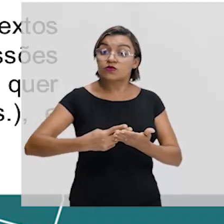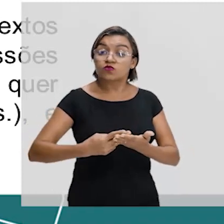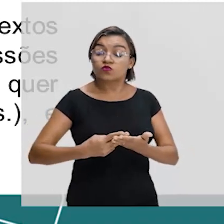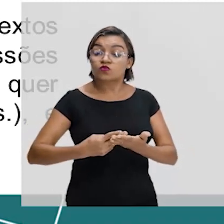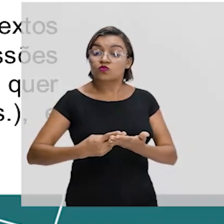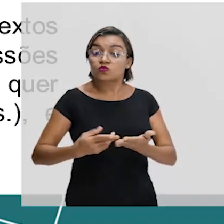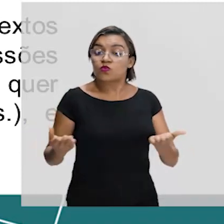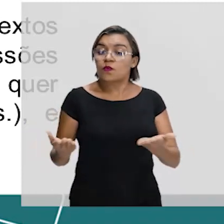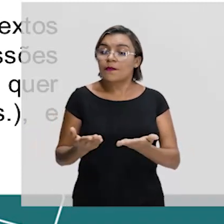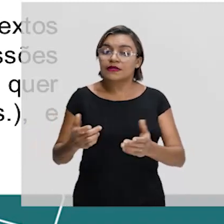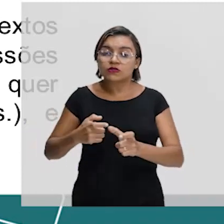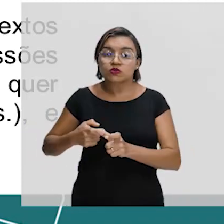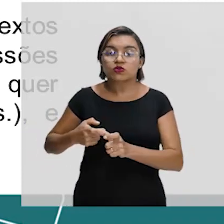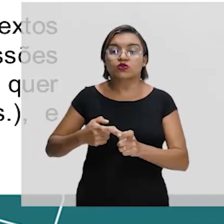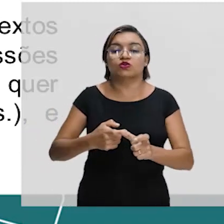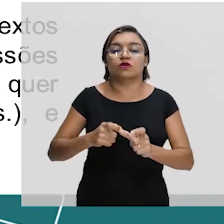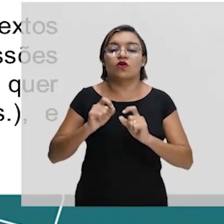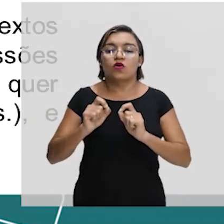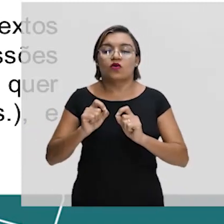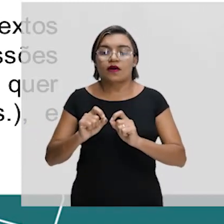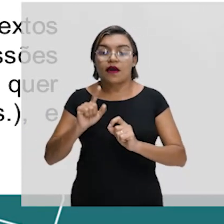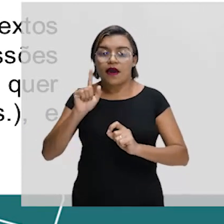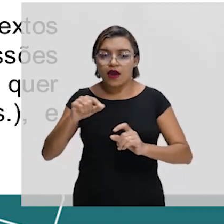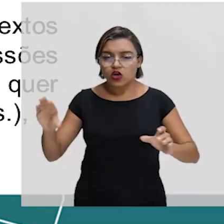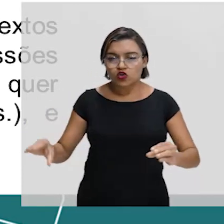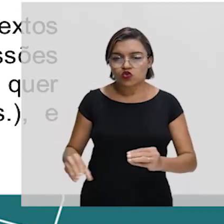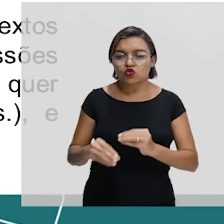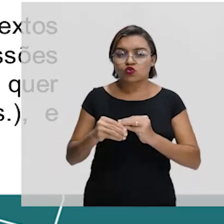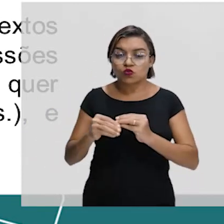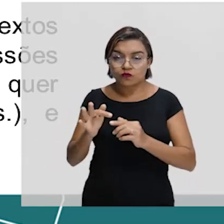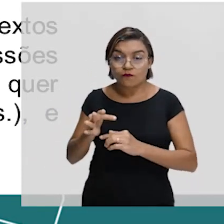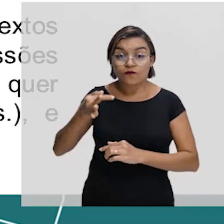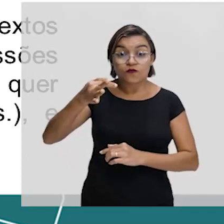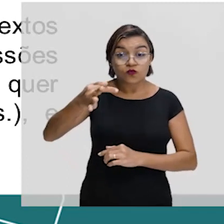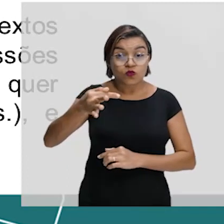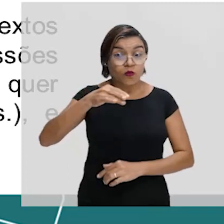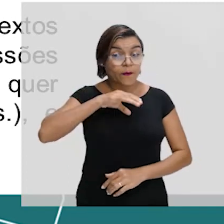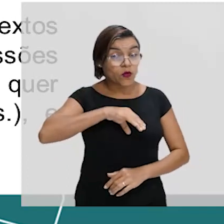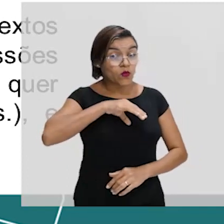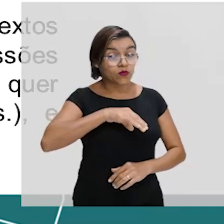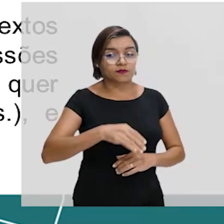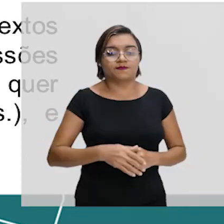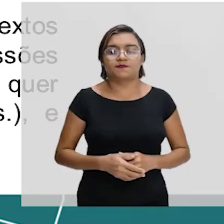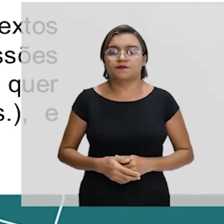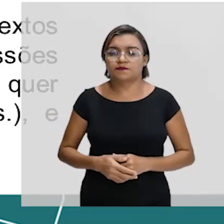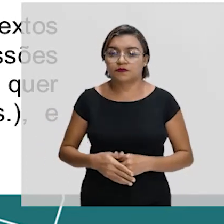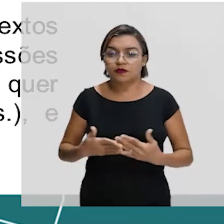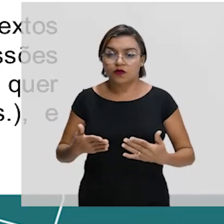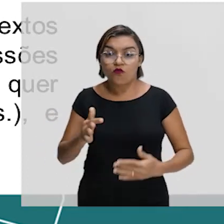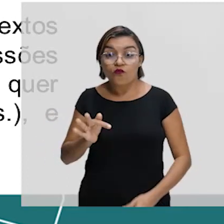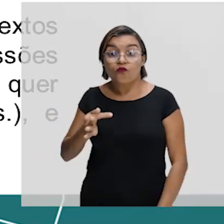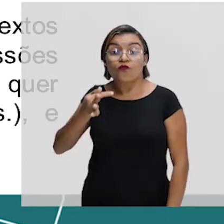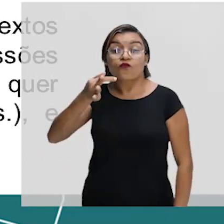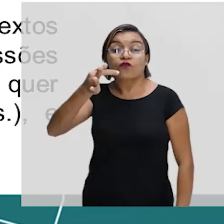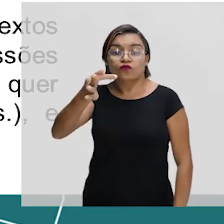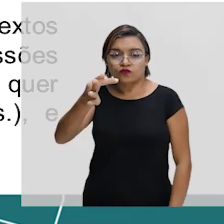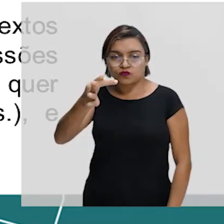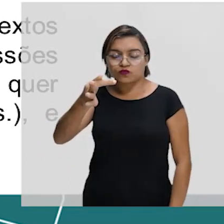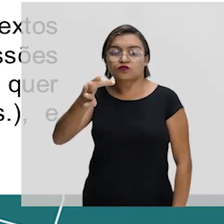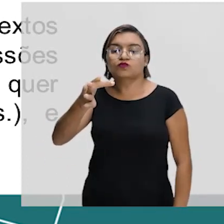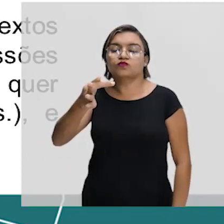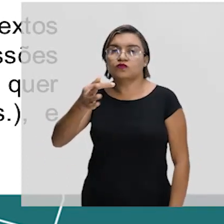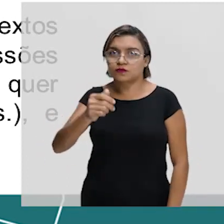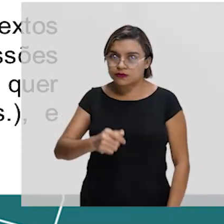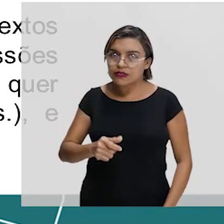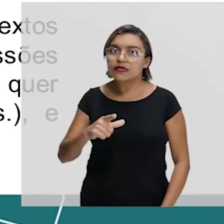do indicativo deu-se com o futuro do subjuntivo em língua portuguesa. Tá? Então, esse futuro ainda existe